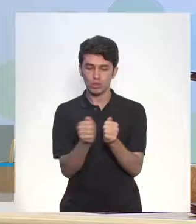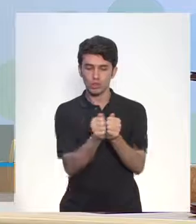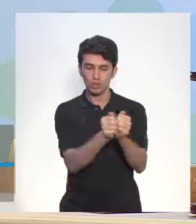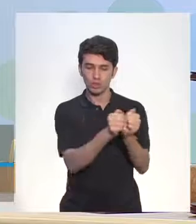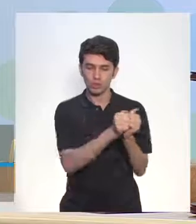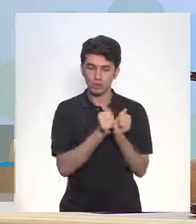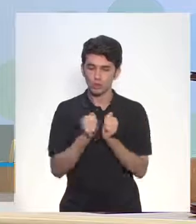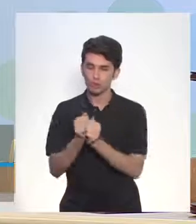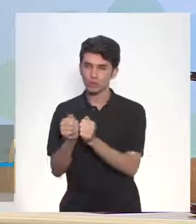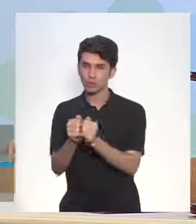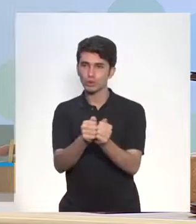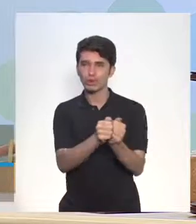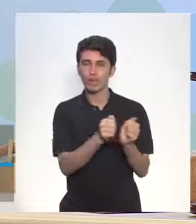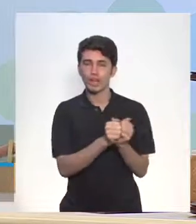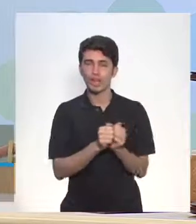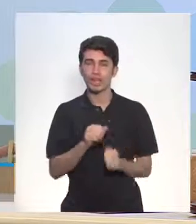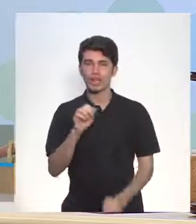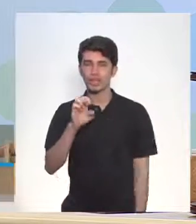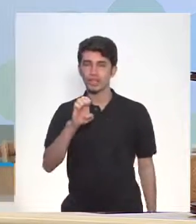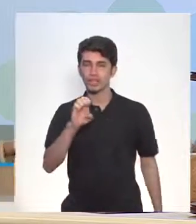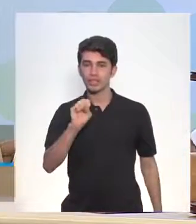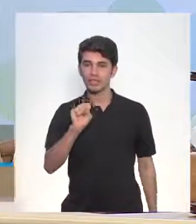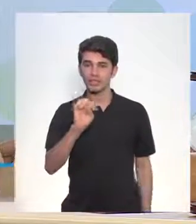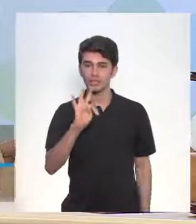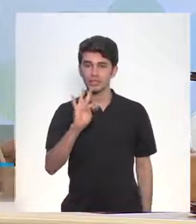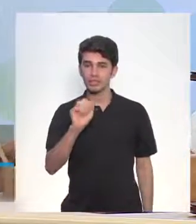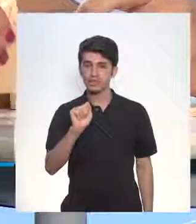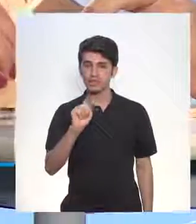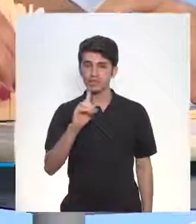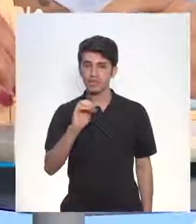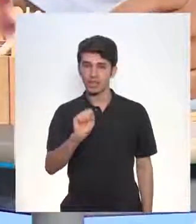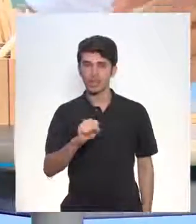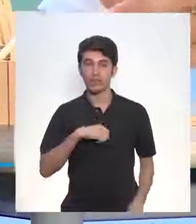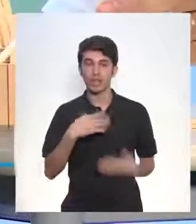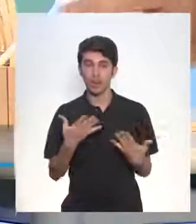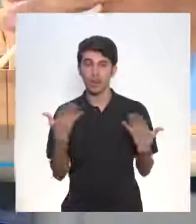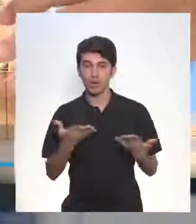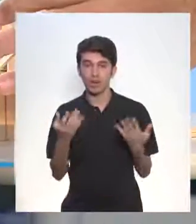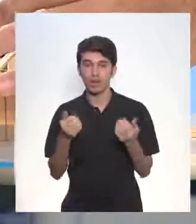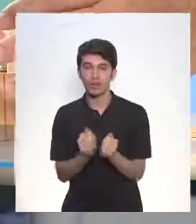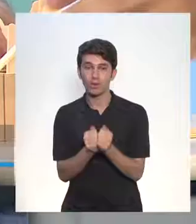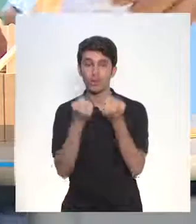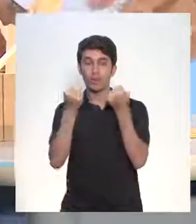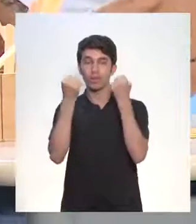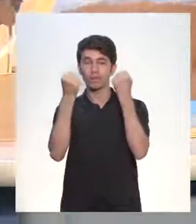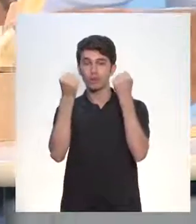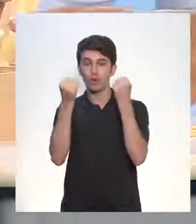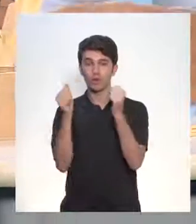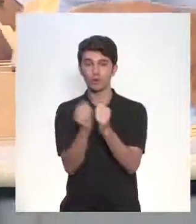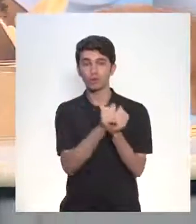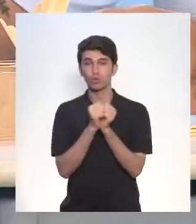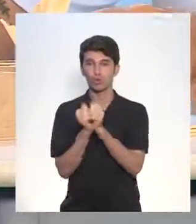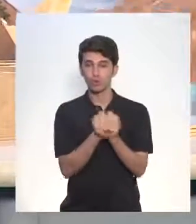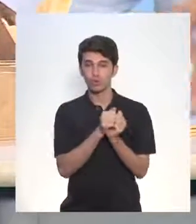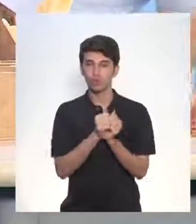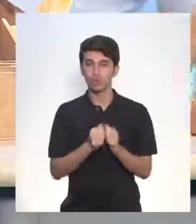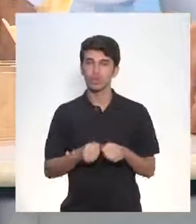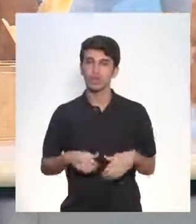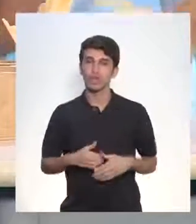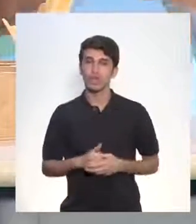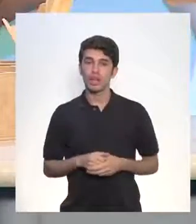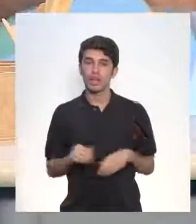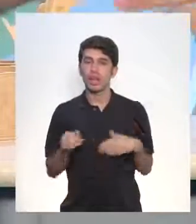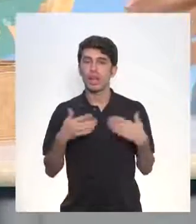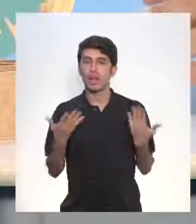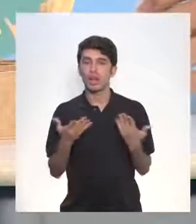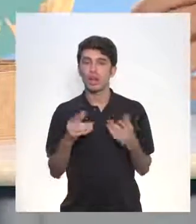Tá vendo? Ó, eles ficam mais fortes quando eles se juntam. Eles começam a se juntar em estados. Então,